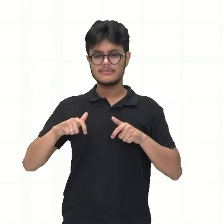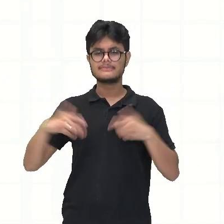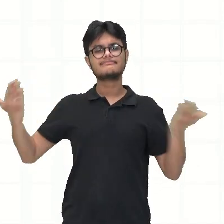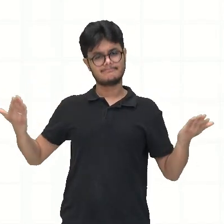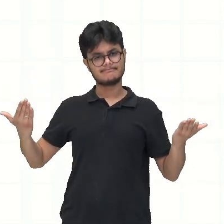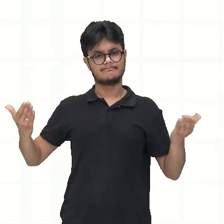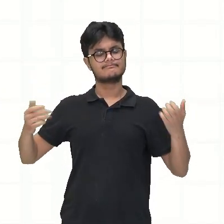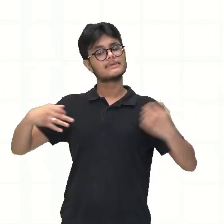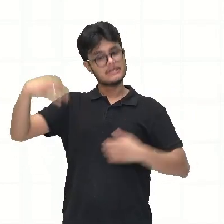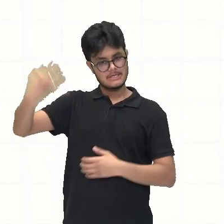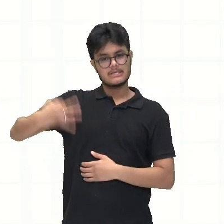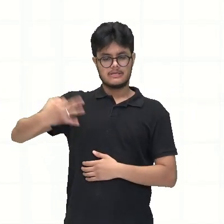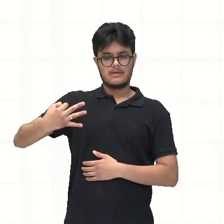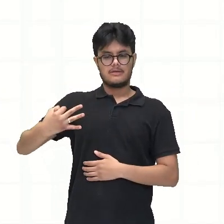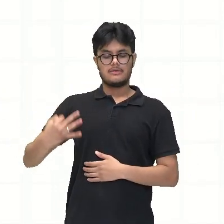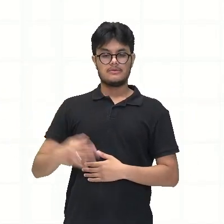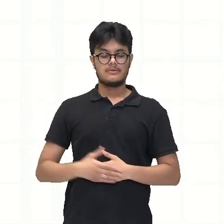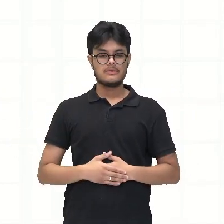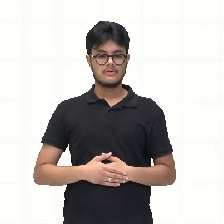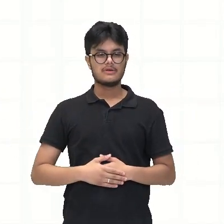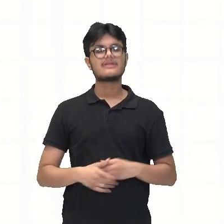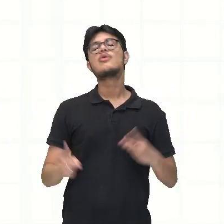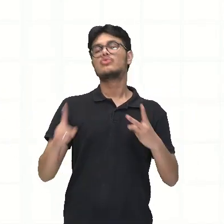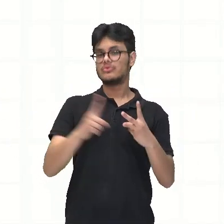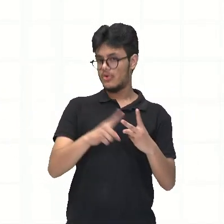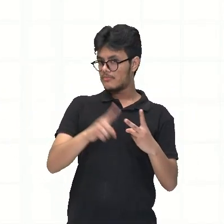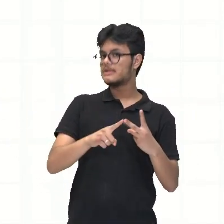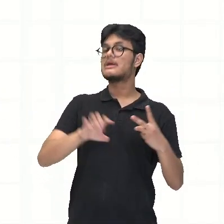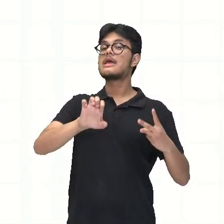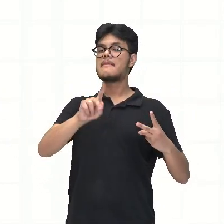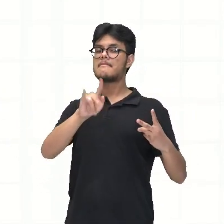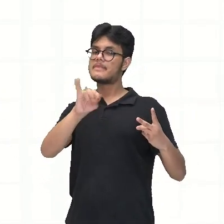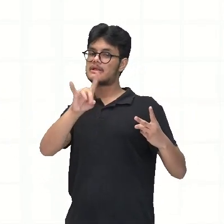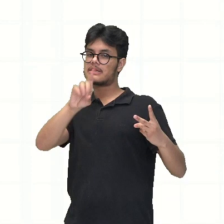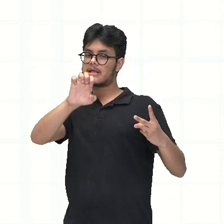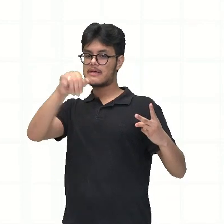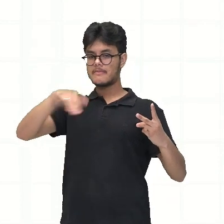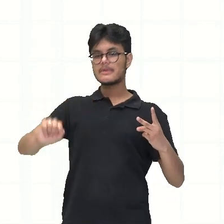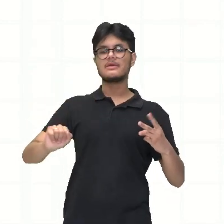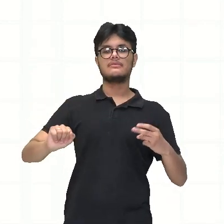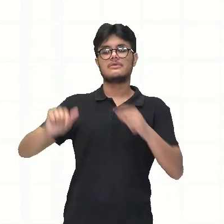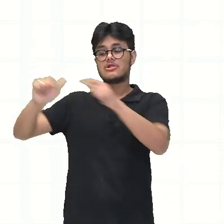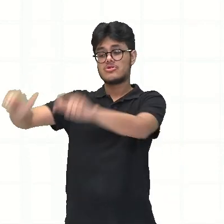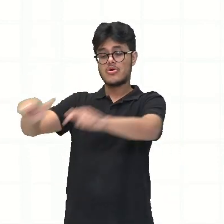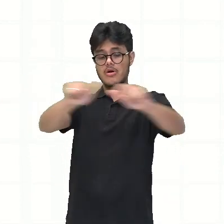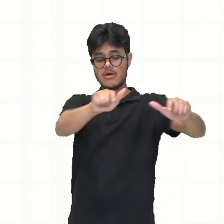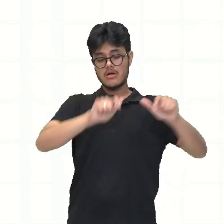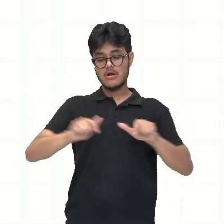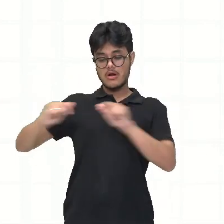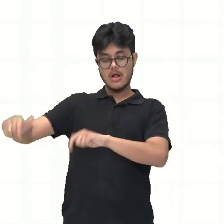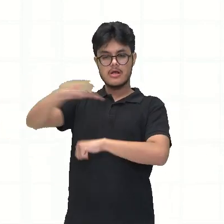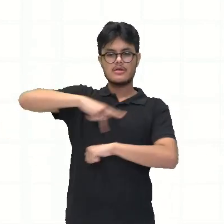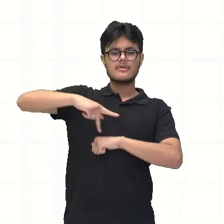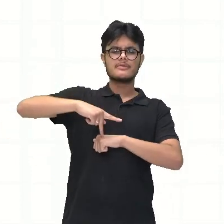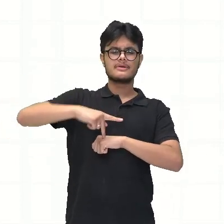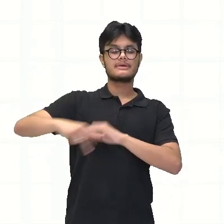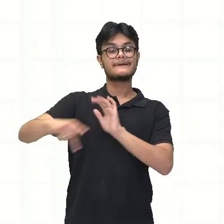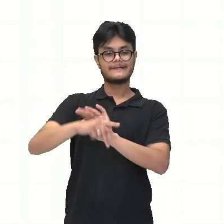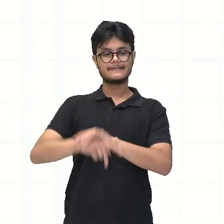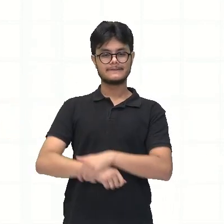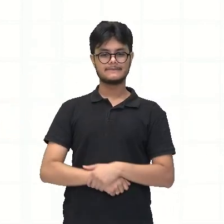bairros atingidos, até mesmo cidades e diferentes regiões do país, a gente fala